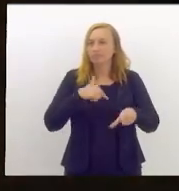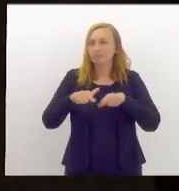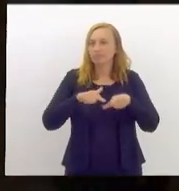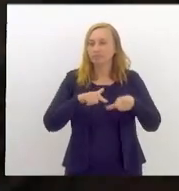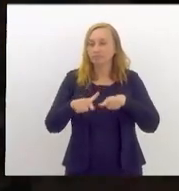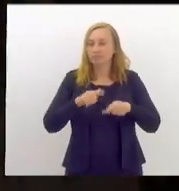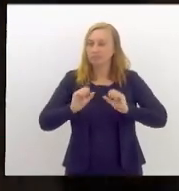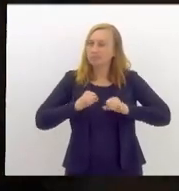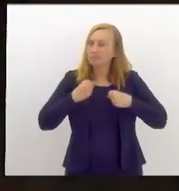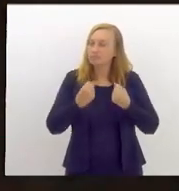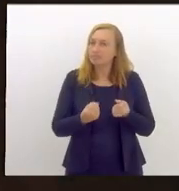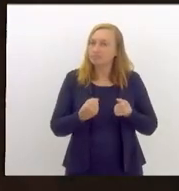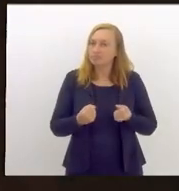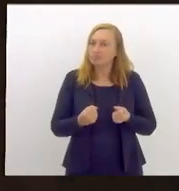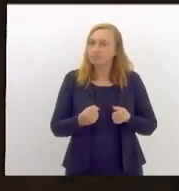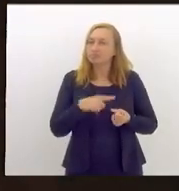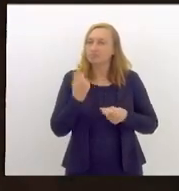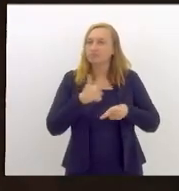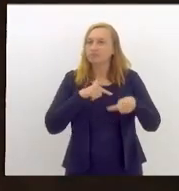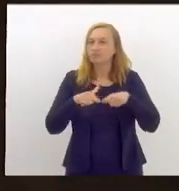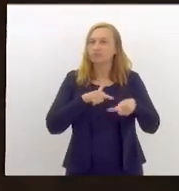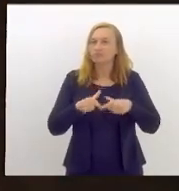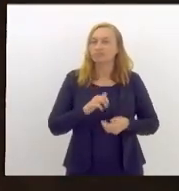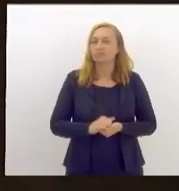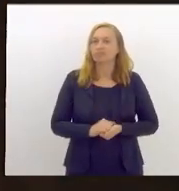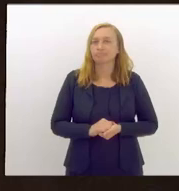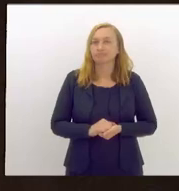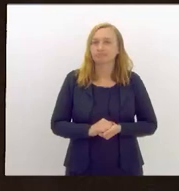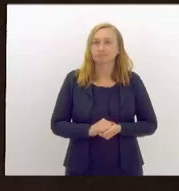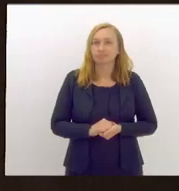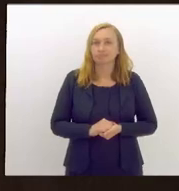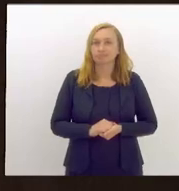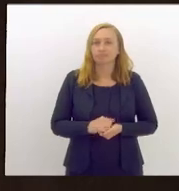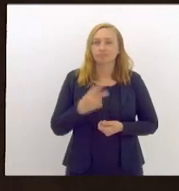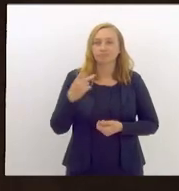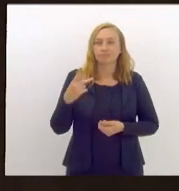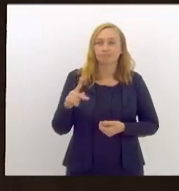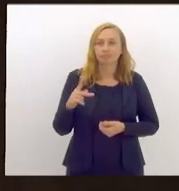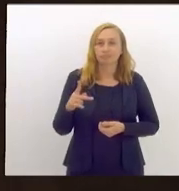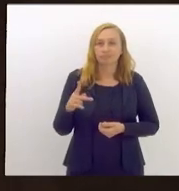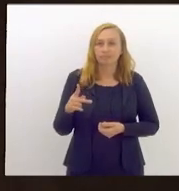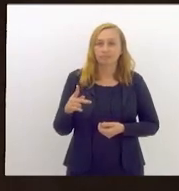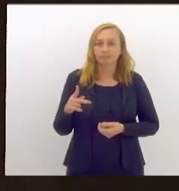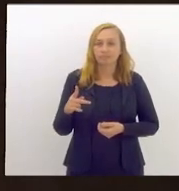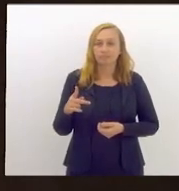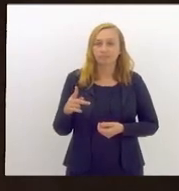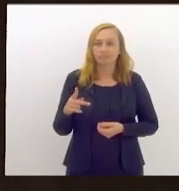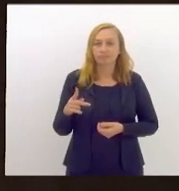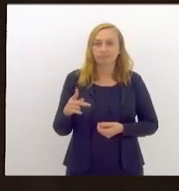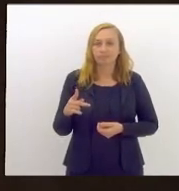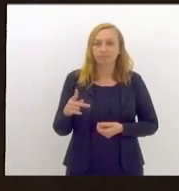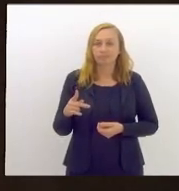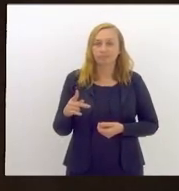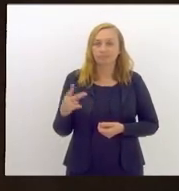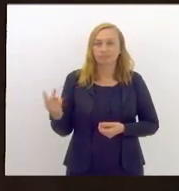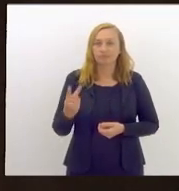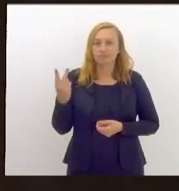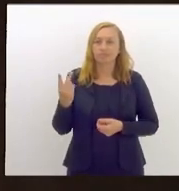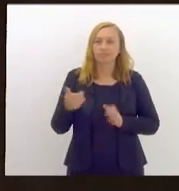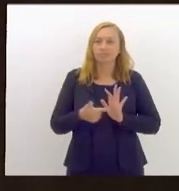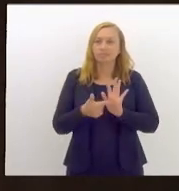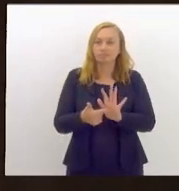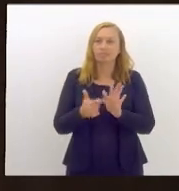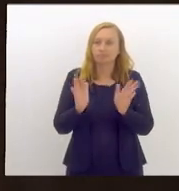no fortalecimento do nosso mandato o seu prestígio tá sendo demonstrado aqui